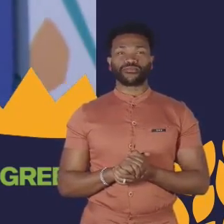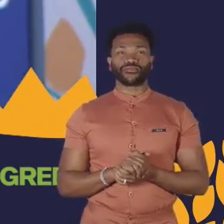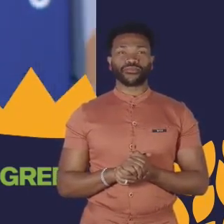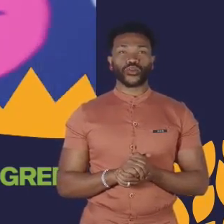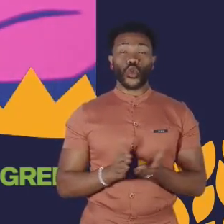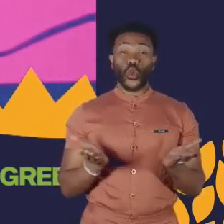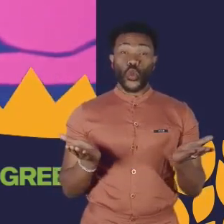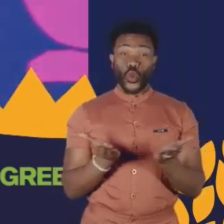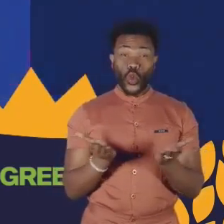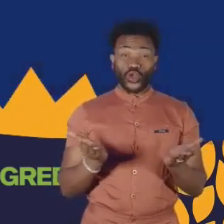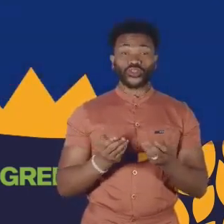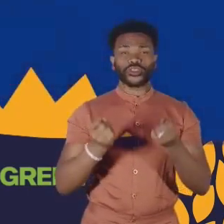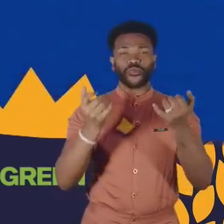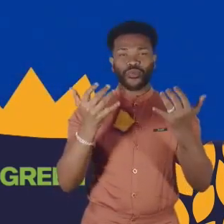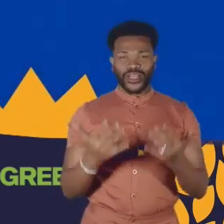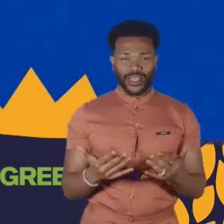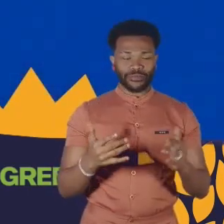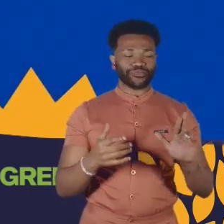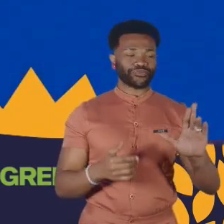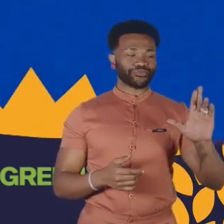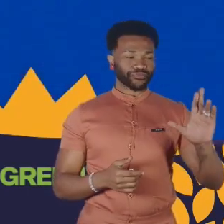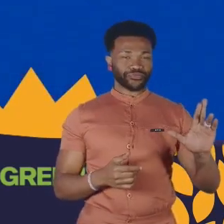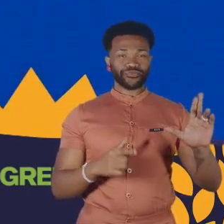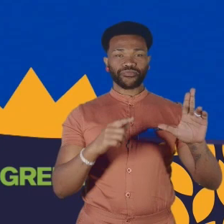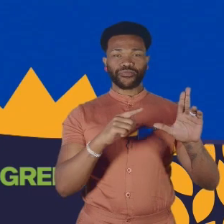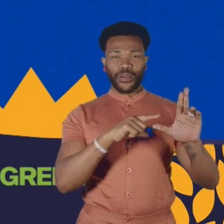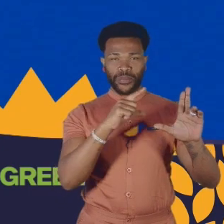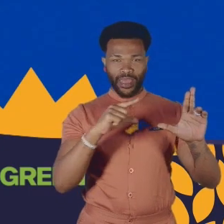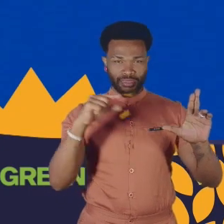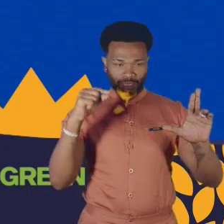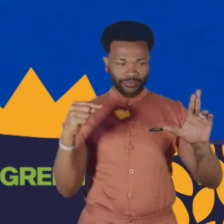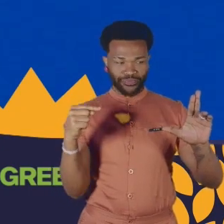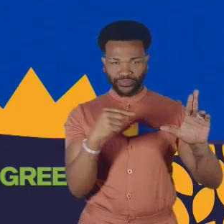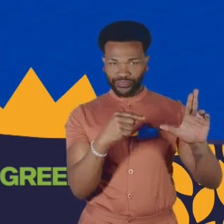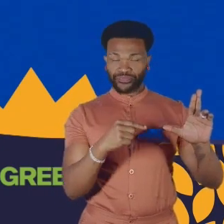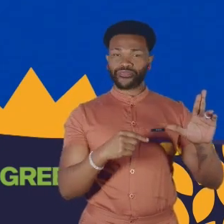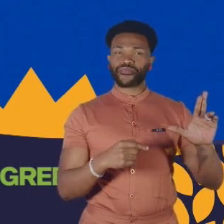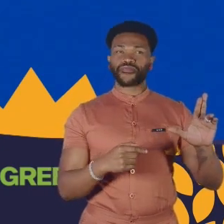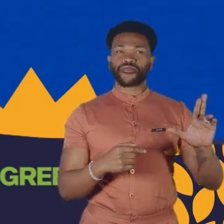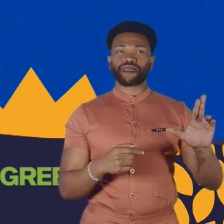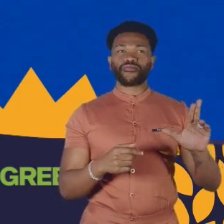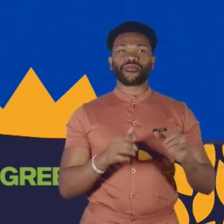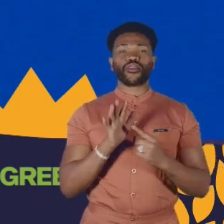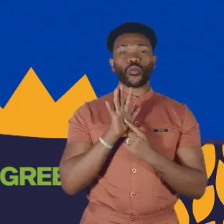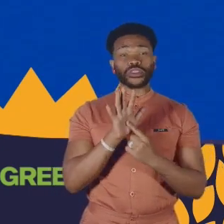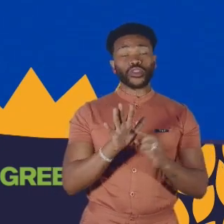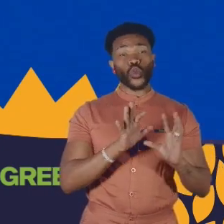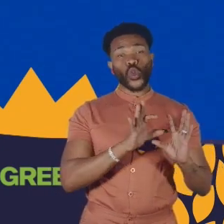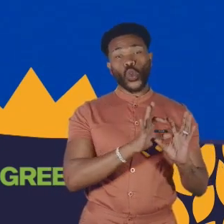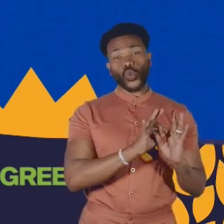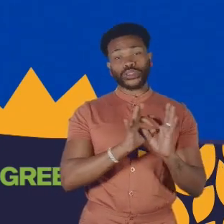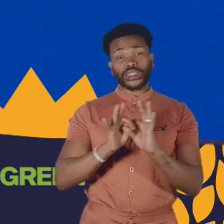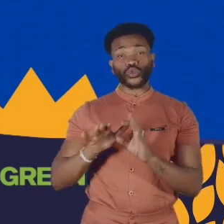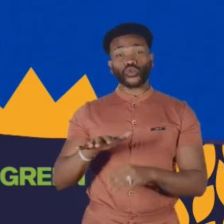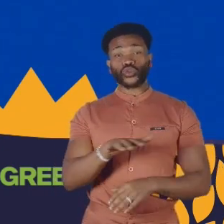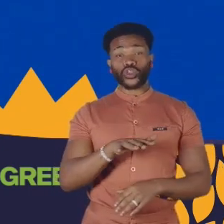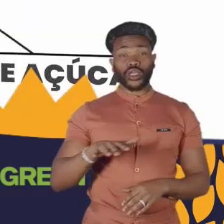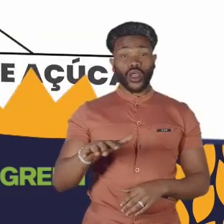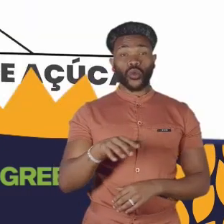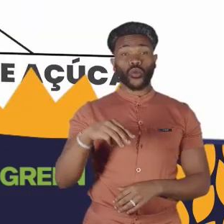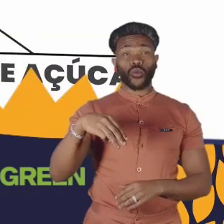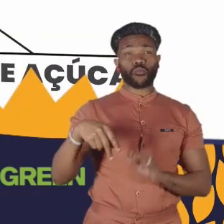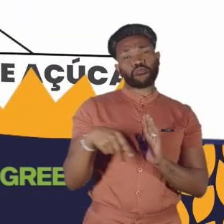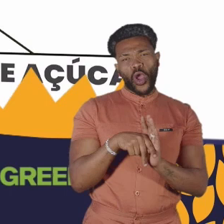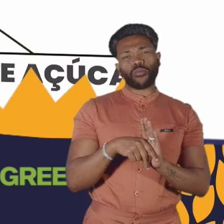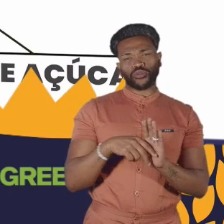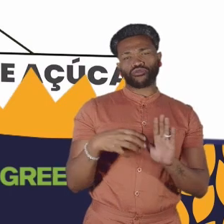Então hoje viemos falar da planta e eu trouxe aqui um contexto aqui geral da morfologia dela,